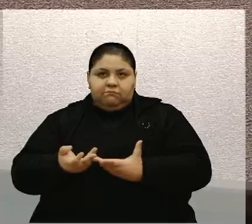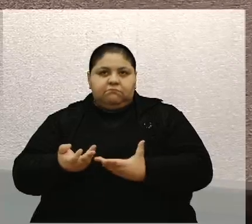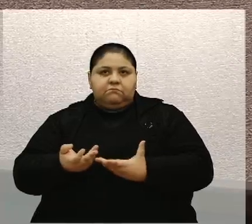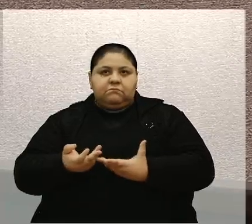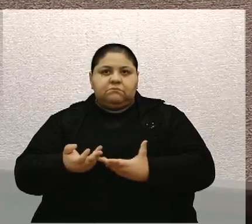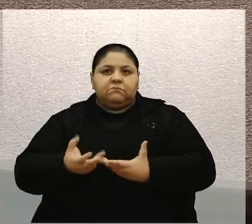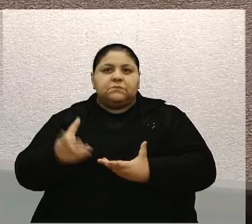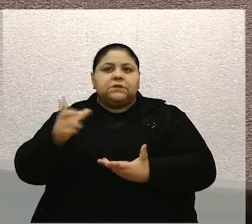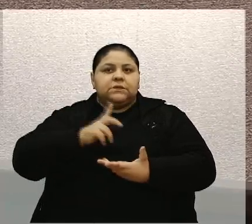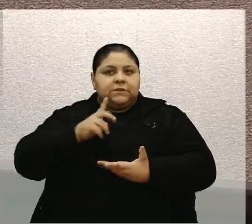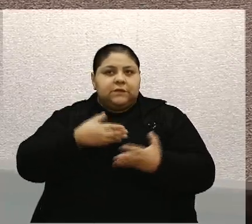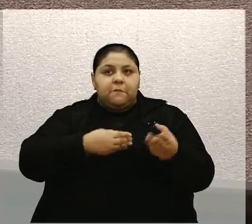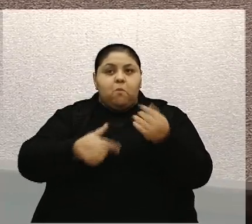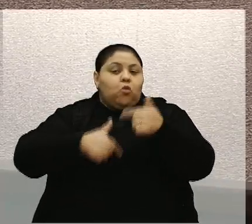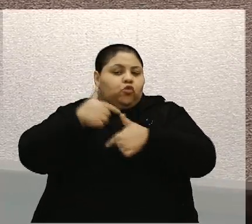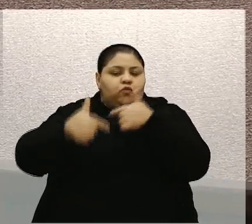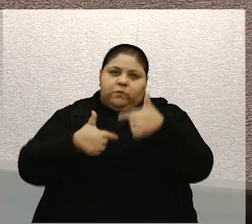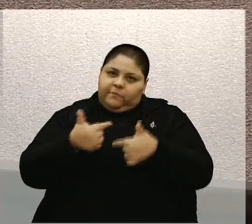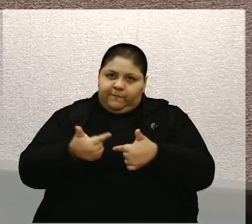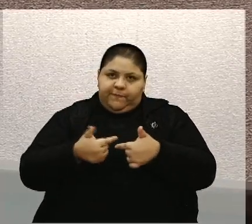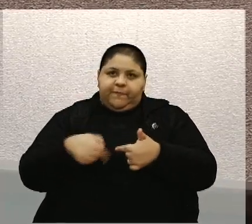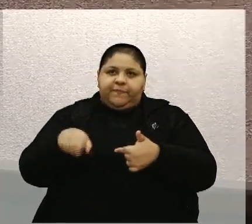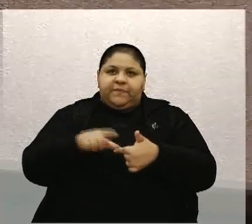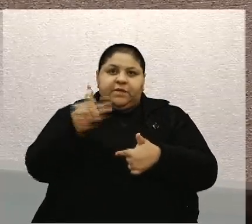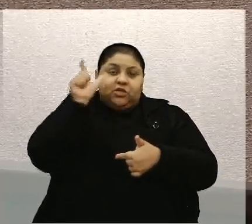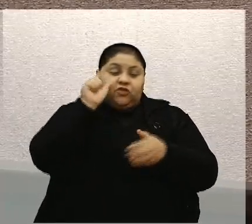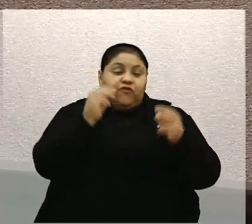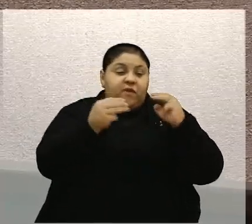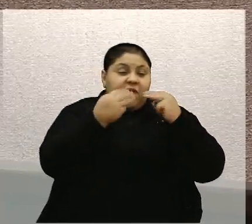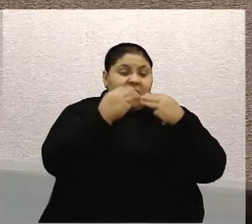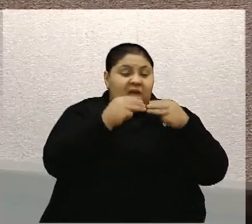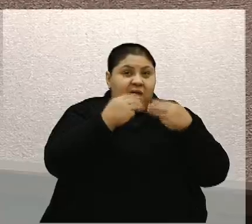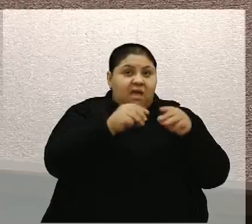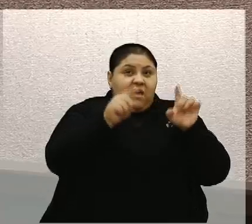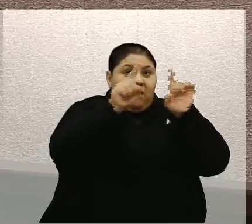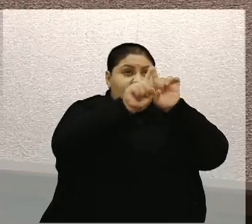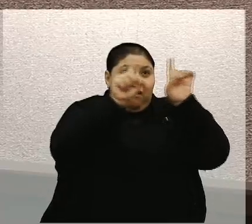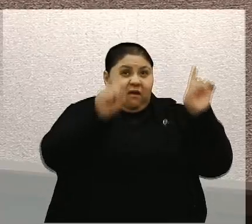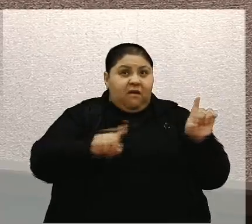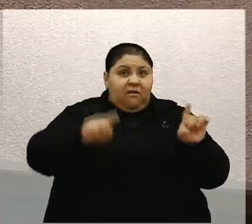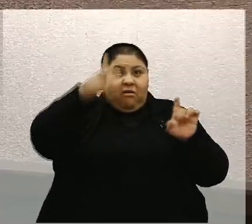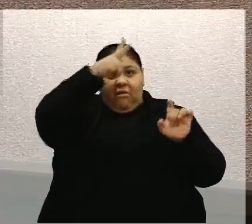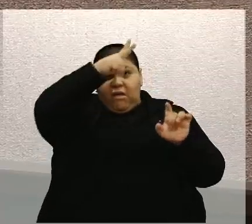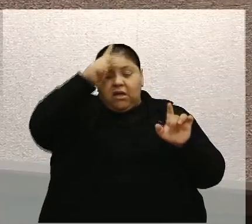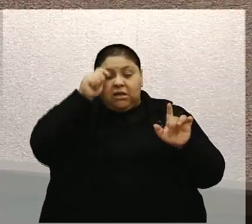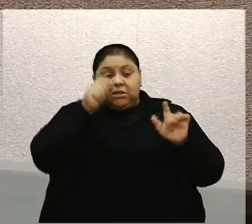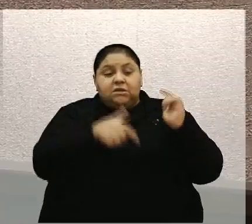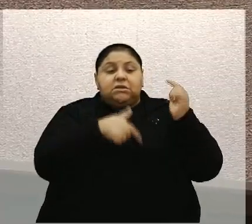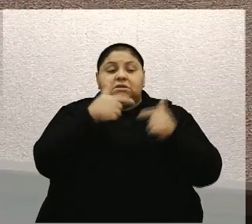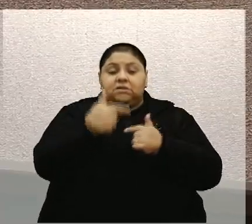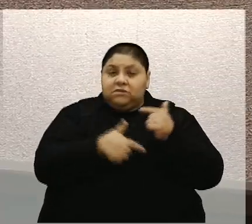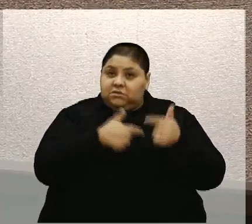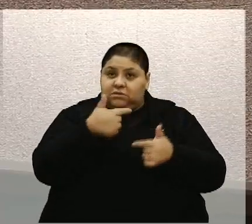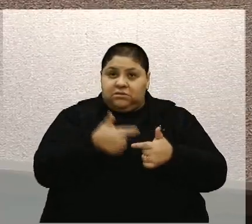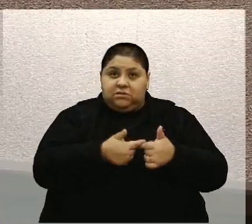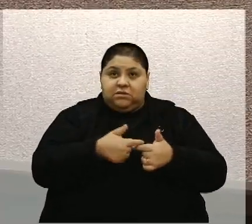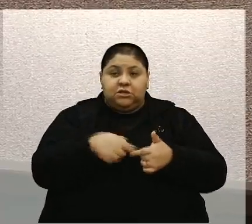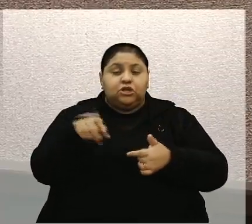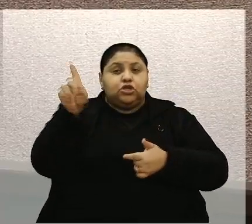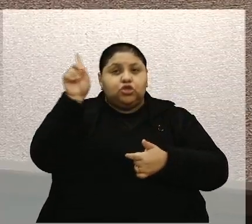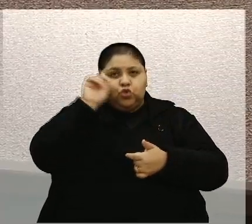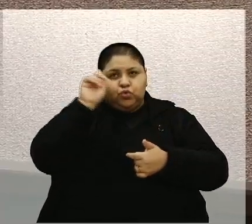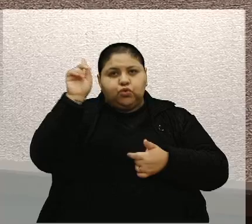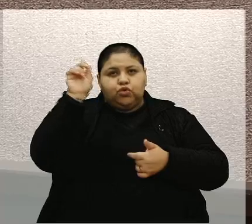tem muito trabalho pela frente. A gente via as patrolas, os funcionários da prefeitura trabalhando praticamente dia e noite, né?